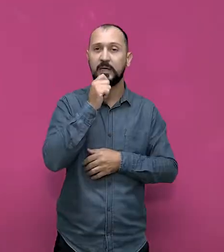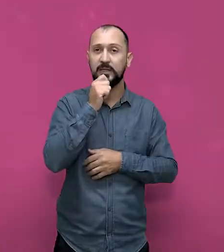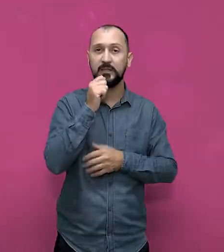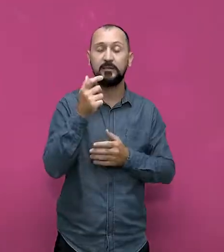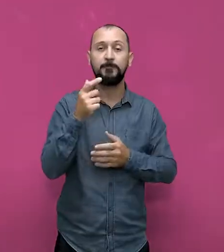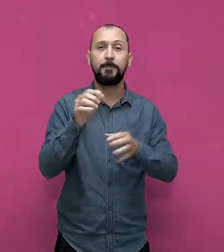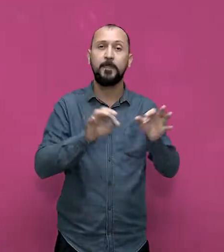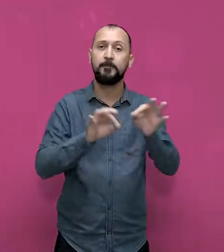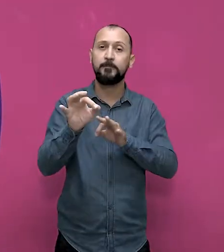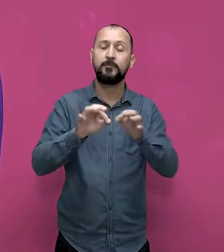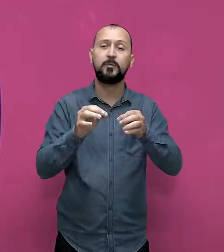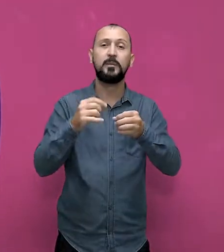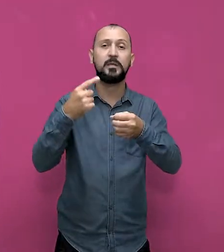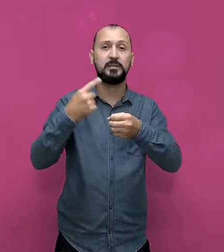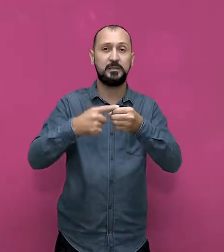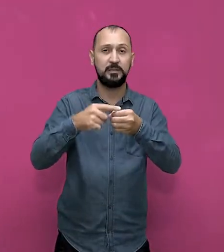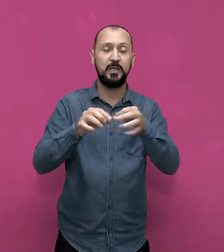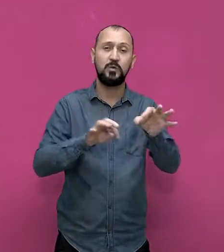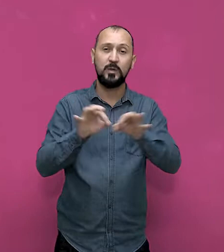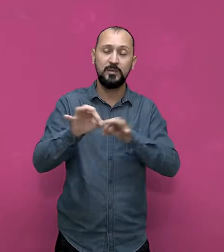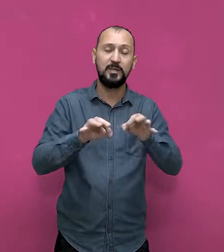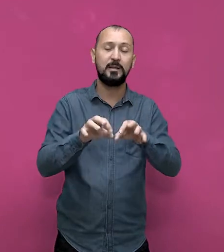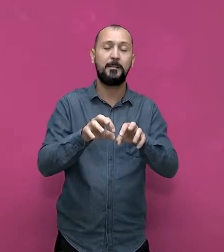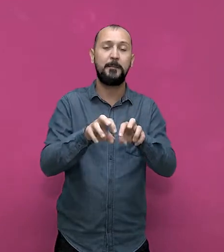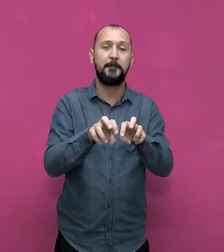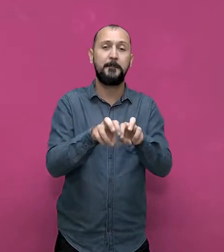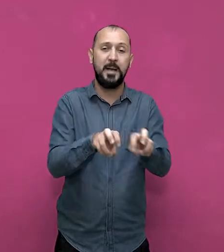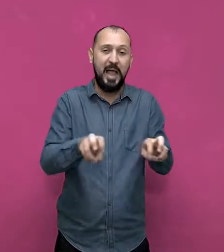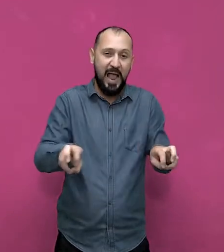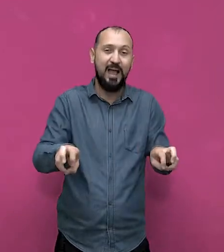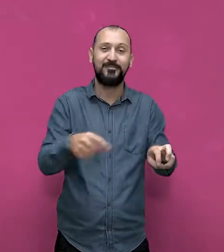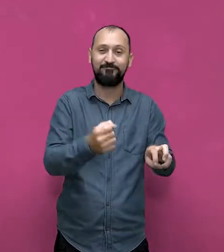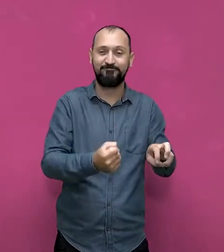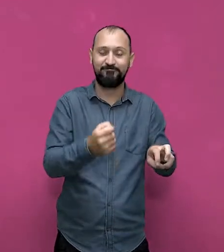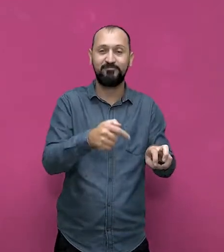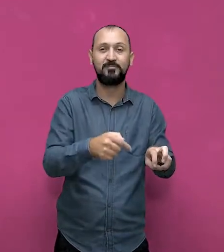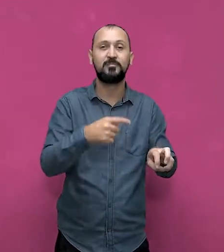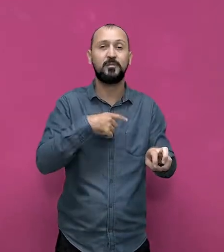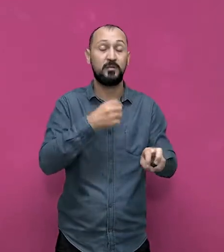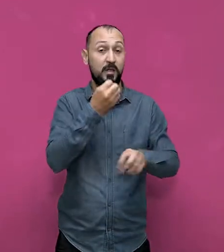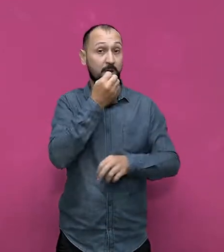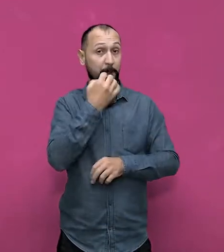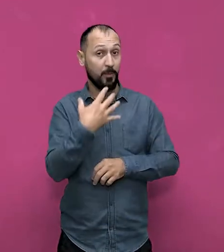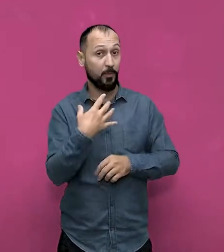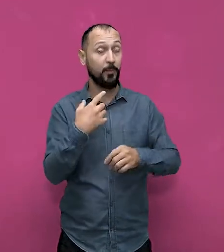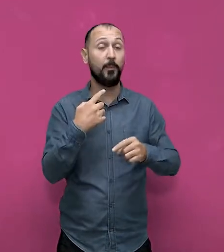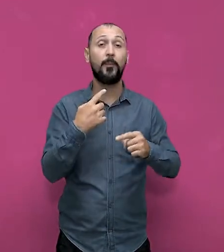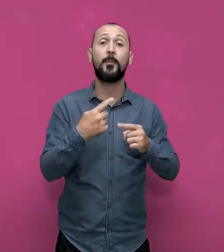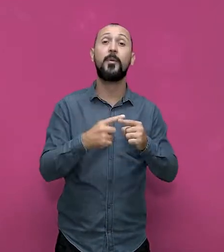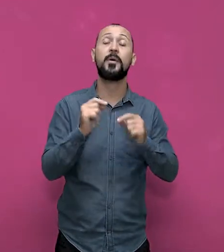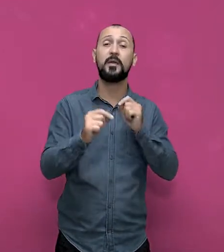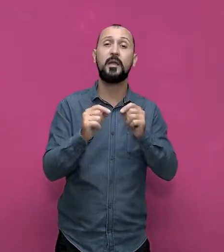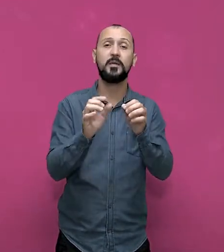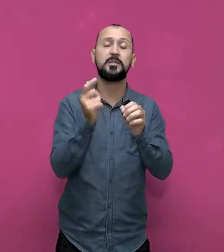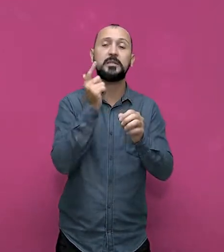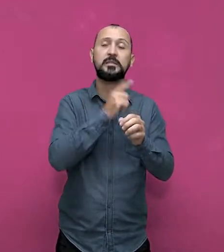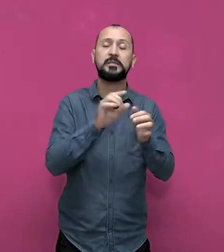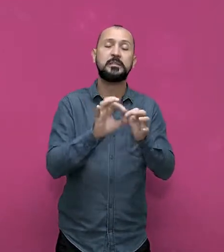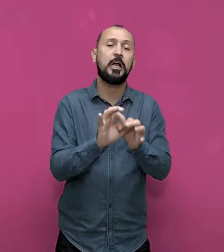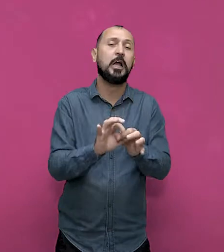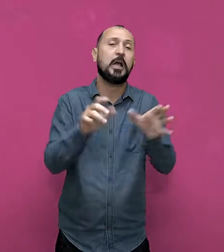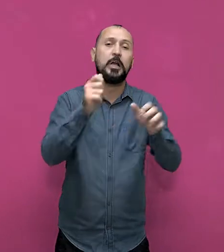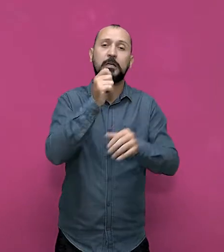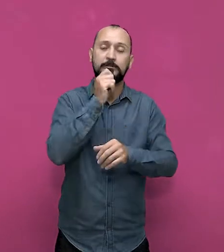traçado de Campo Grande. Campo Grande foi uma cidade planejada para carros, né? E esse tem um lado bom, porque a gente